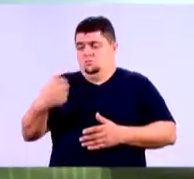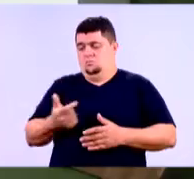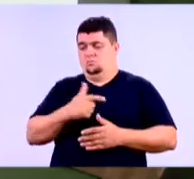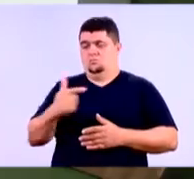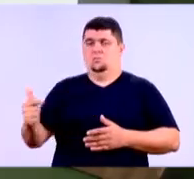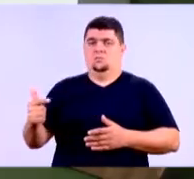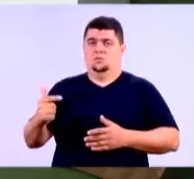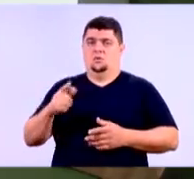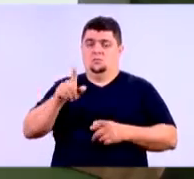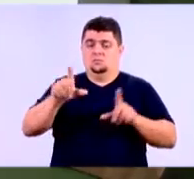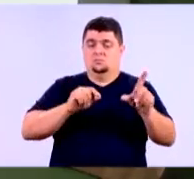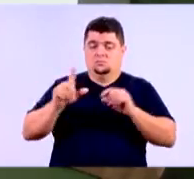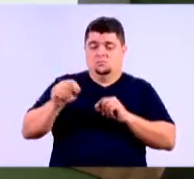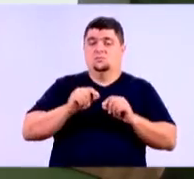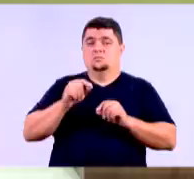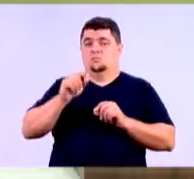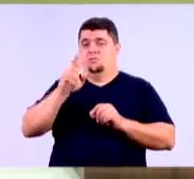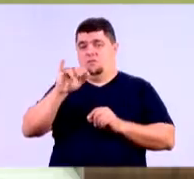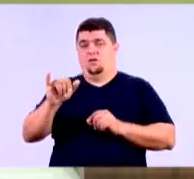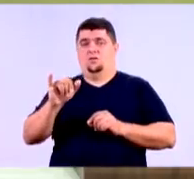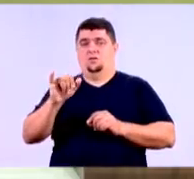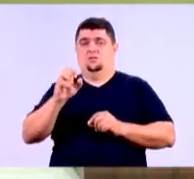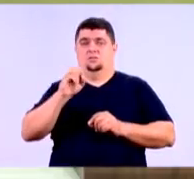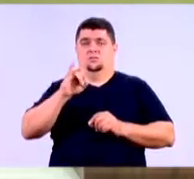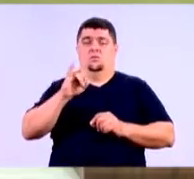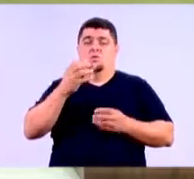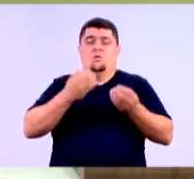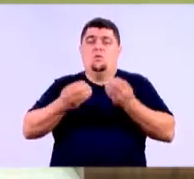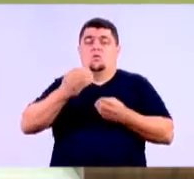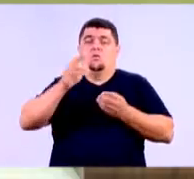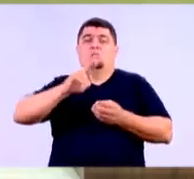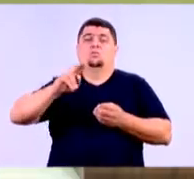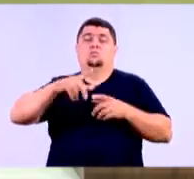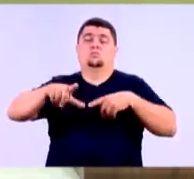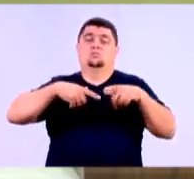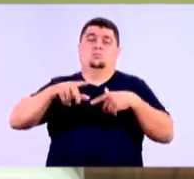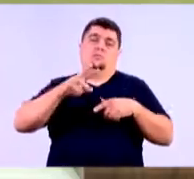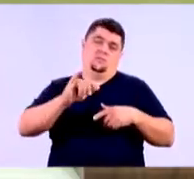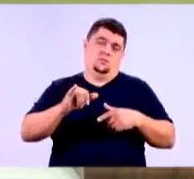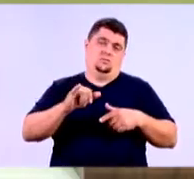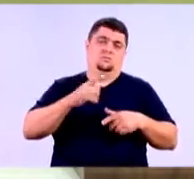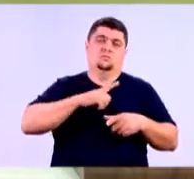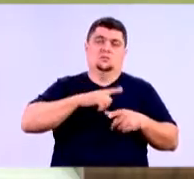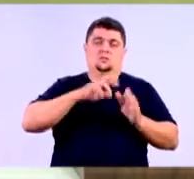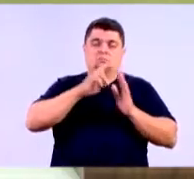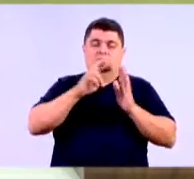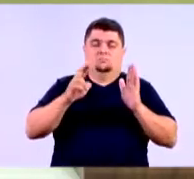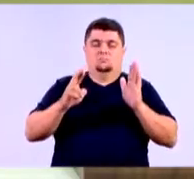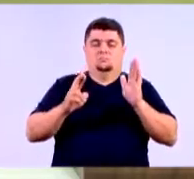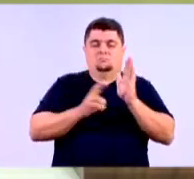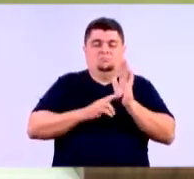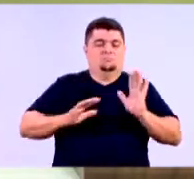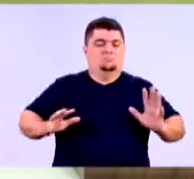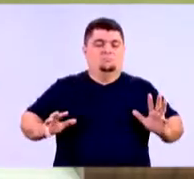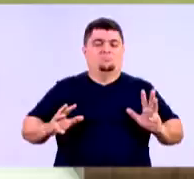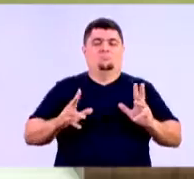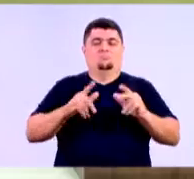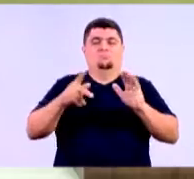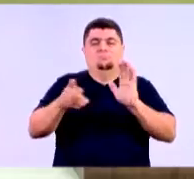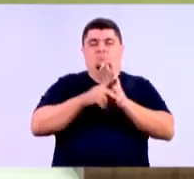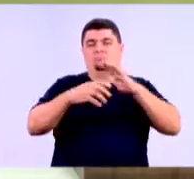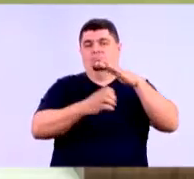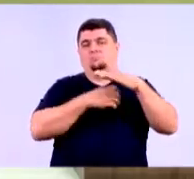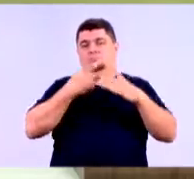Exatamente. Ali você vai definir as diretrizes, né? Como que você vai atuar em relação ao crédito. Ali você vai padronizar a análise de crédito da sua